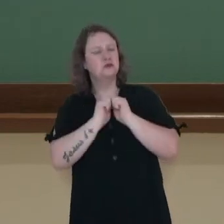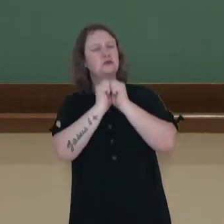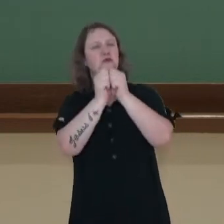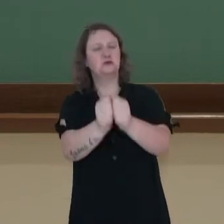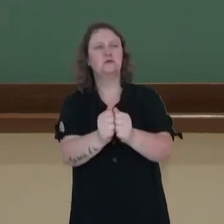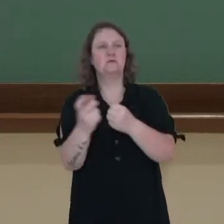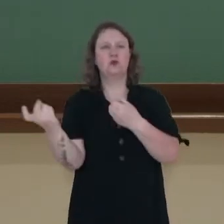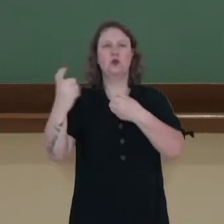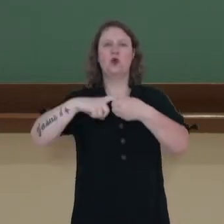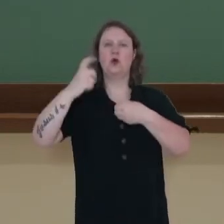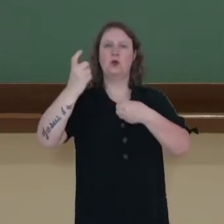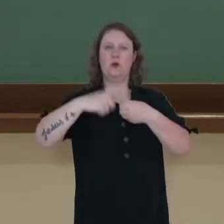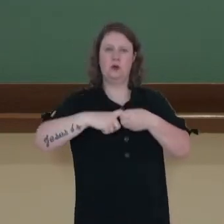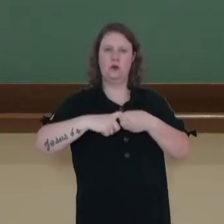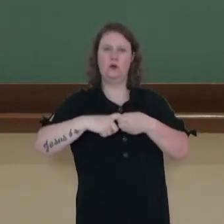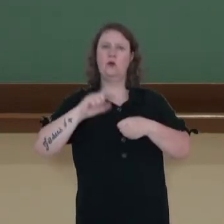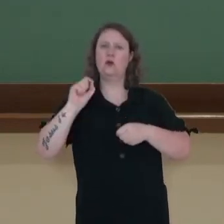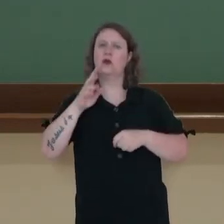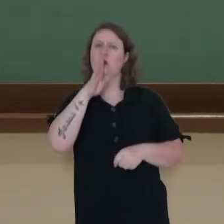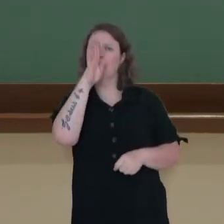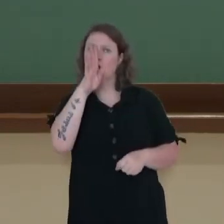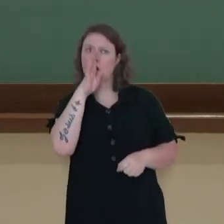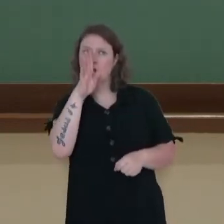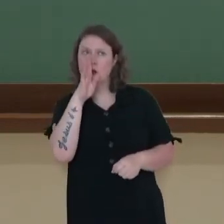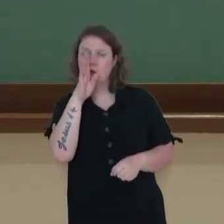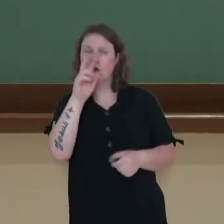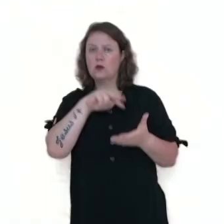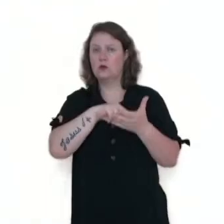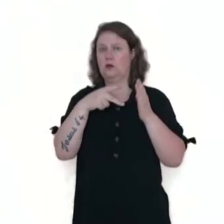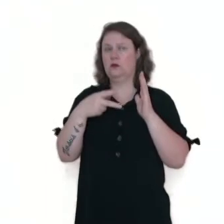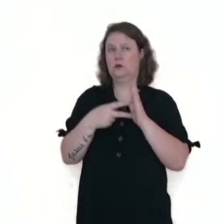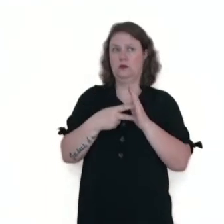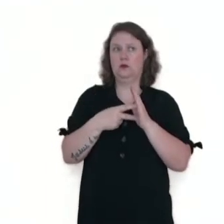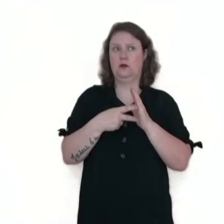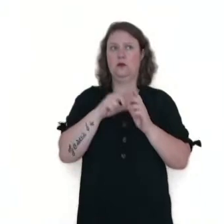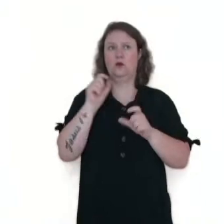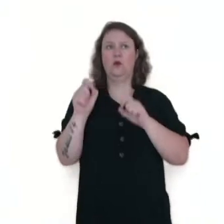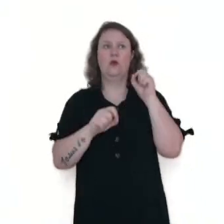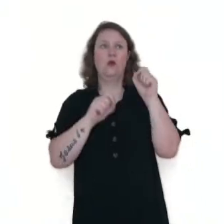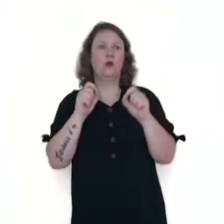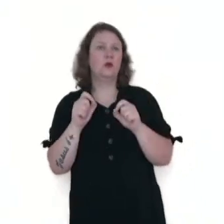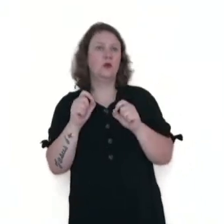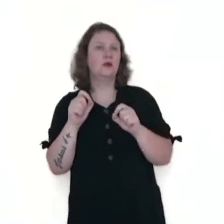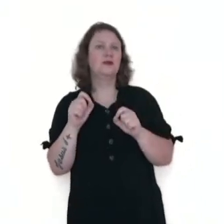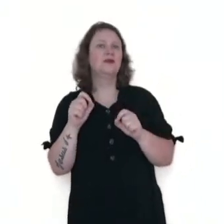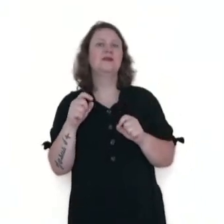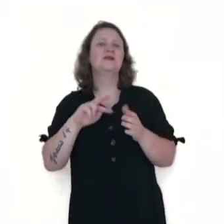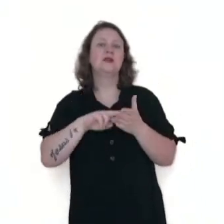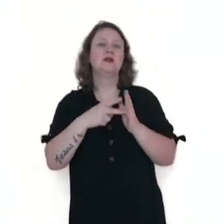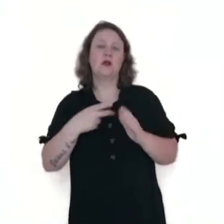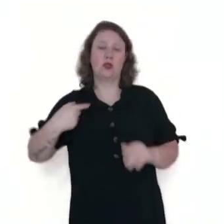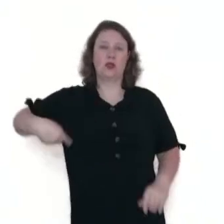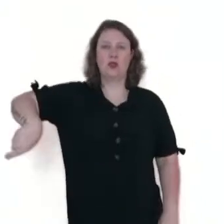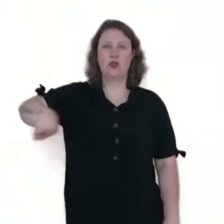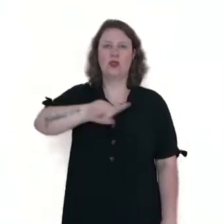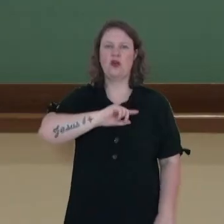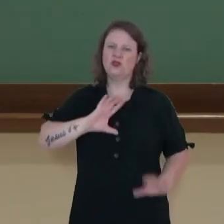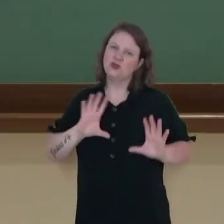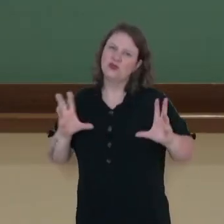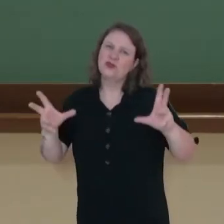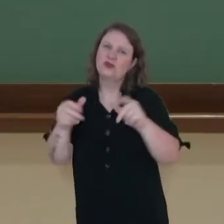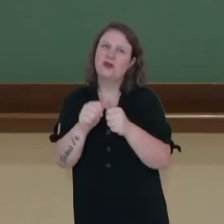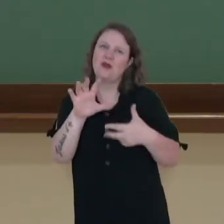o manifesto está criticando? Qual o significado de somos da América e